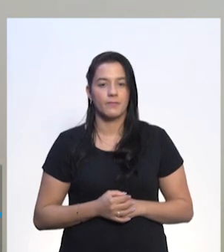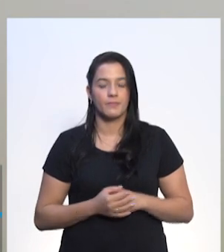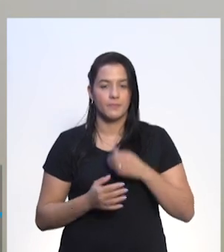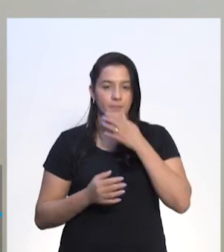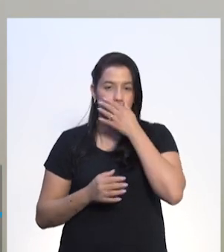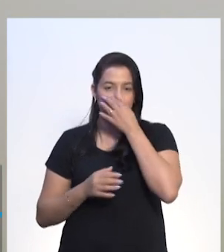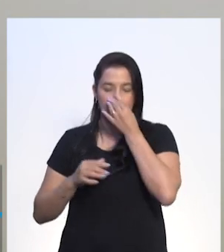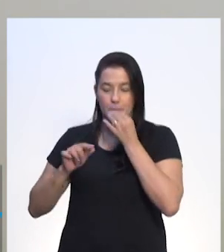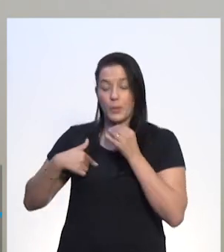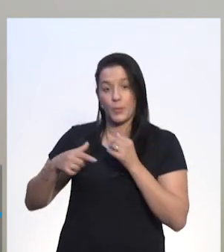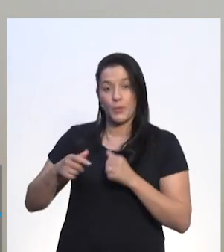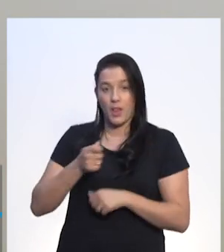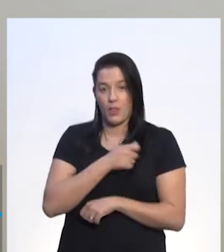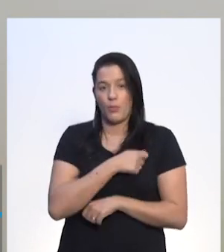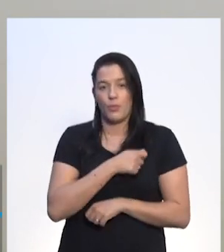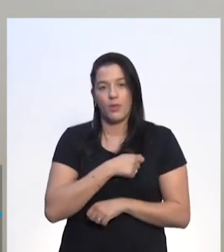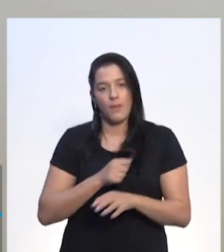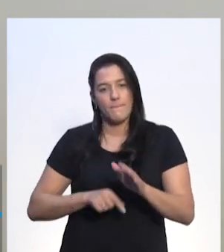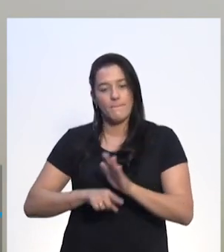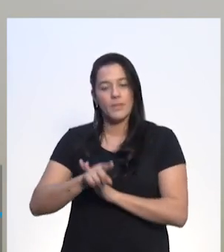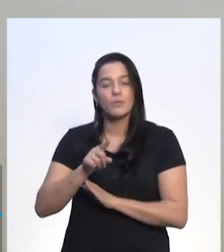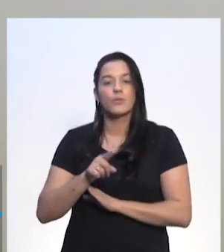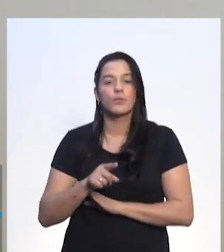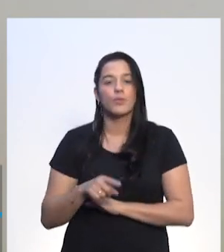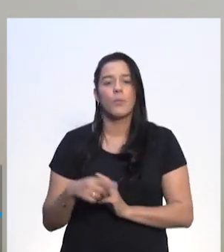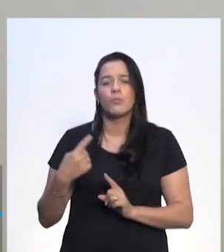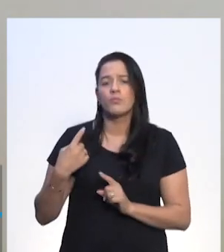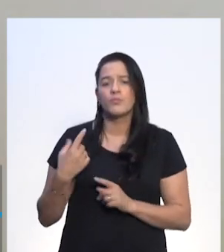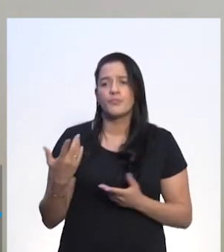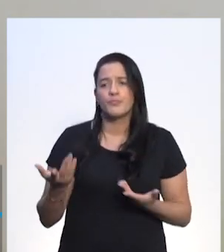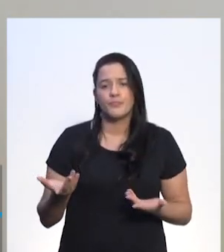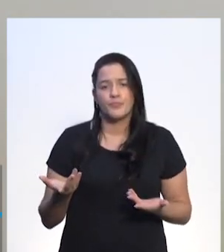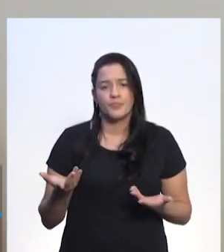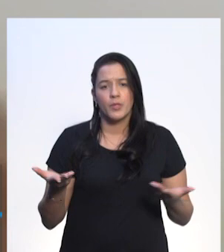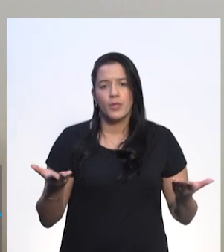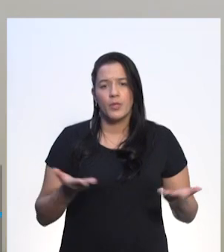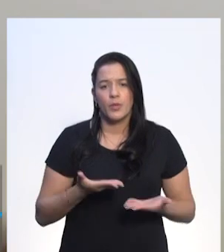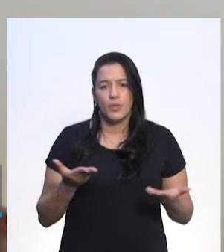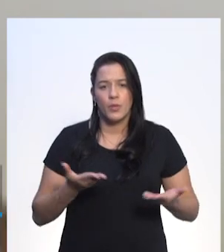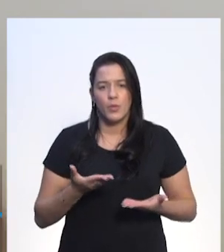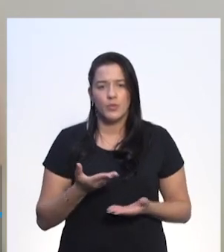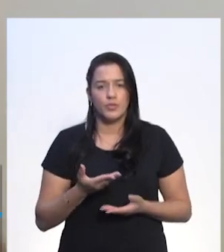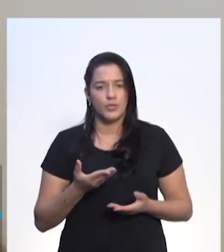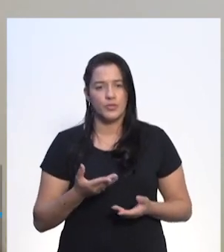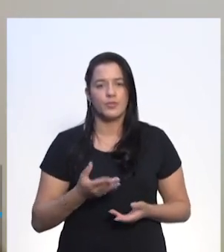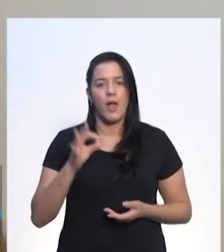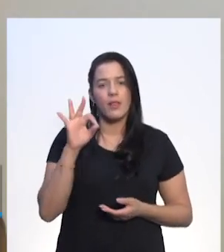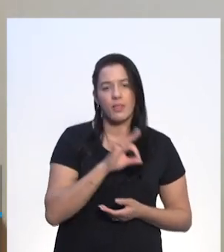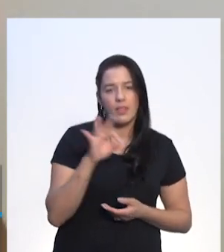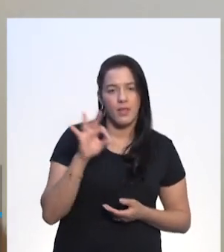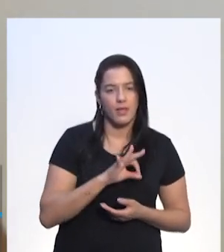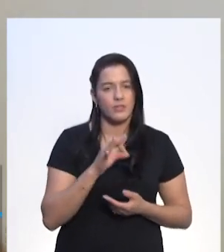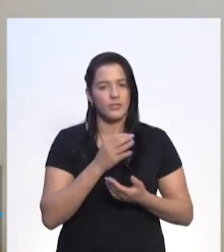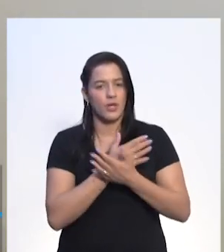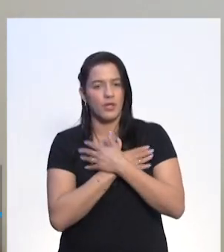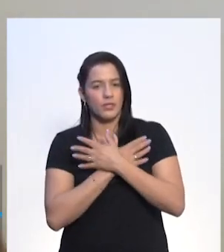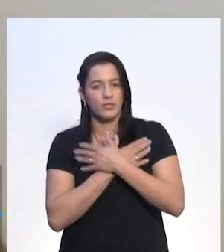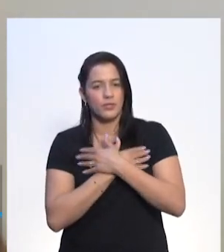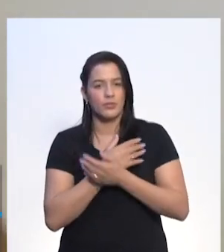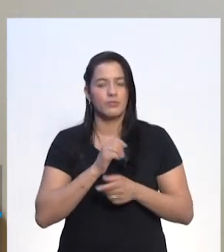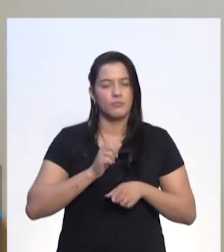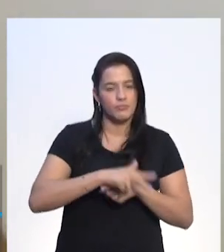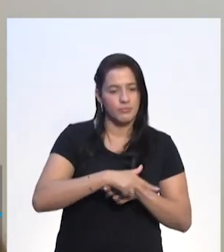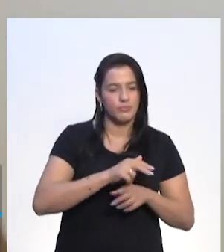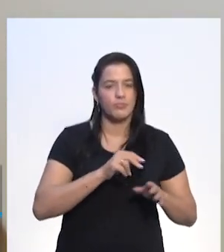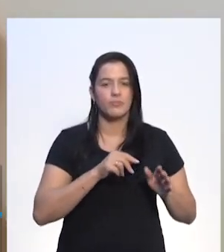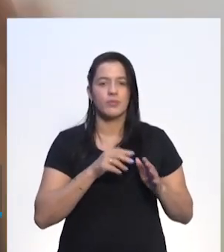aluna fez uma pergunta, não foi, Fabi? Perguntou por que ter taxas de emprego é importante, por que